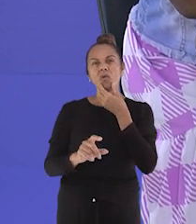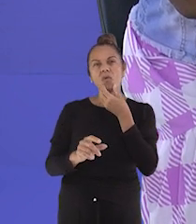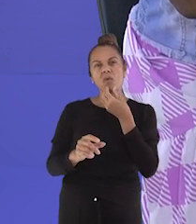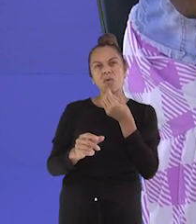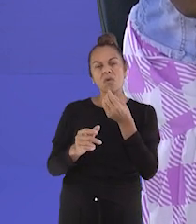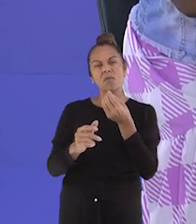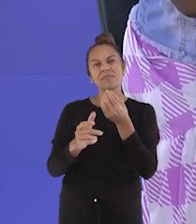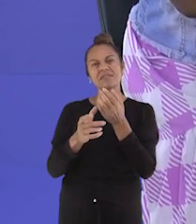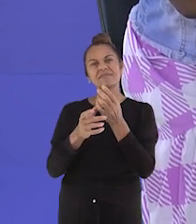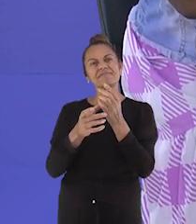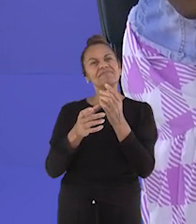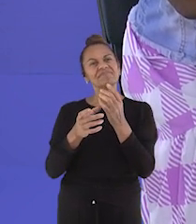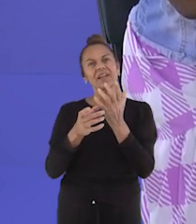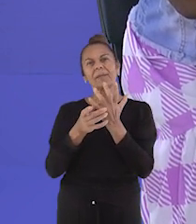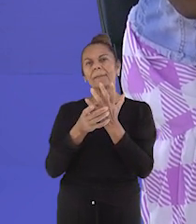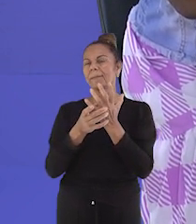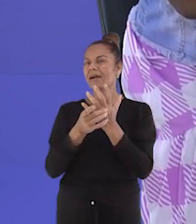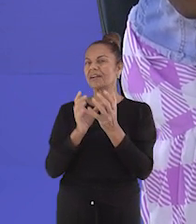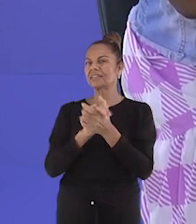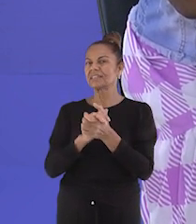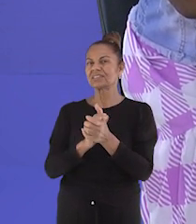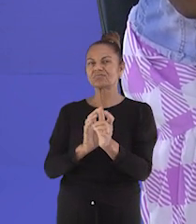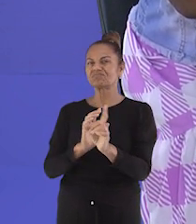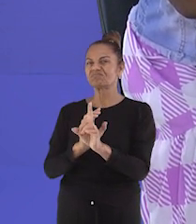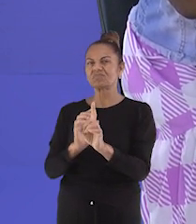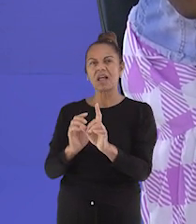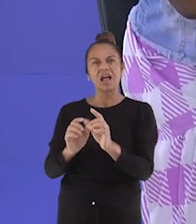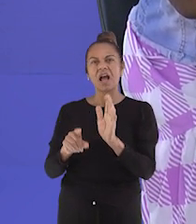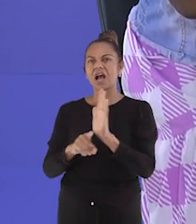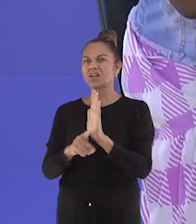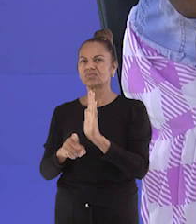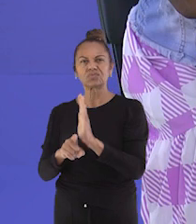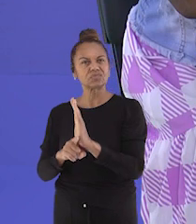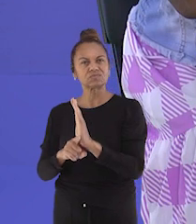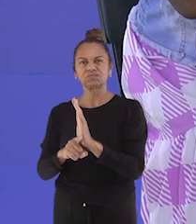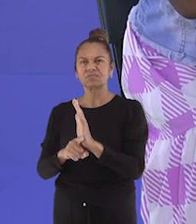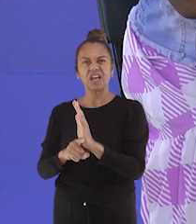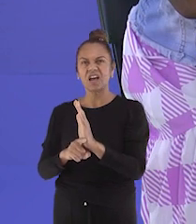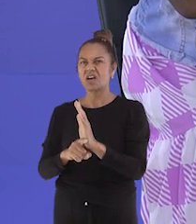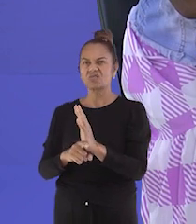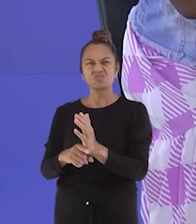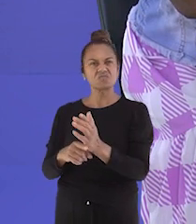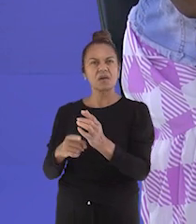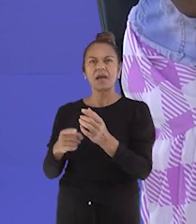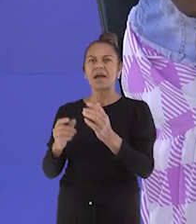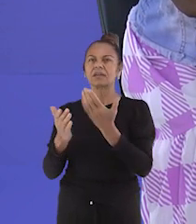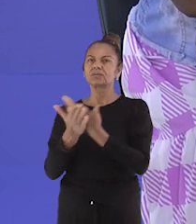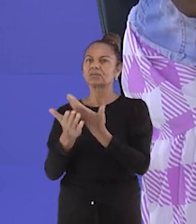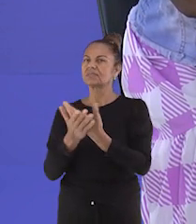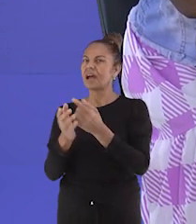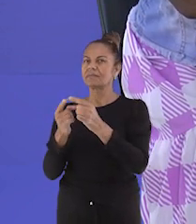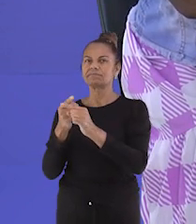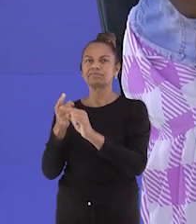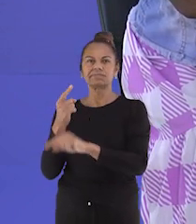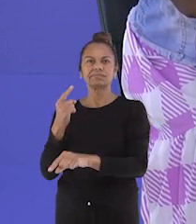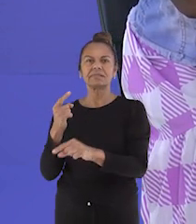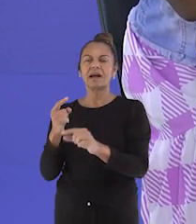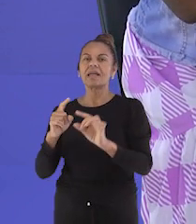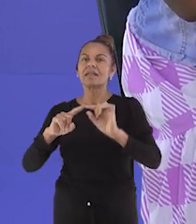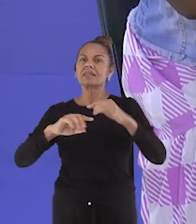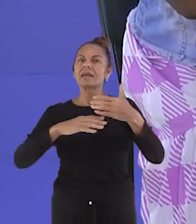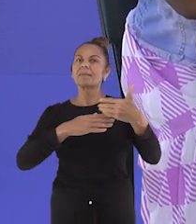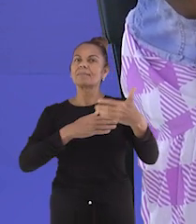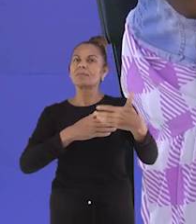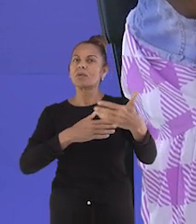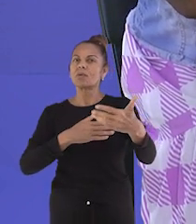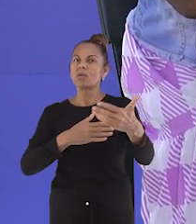esse esposo não deixava ela estudar. E depois de um tempo, ele tinha falecido, ela perdeu esse esposo, então foi